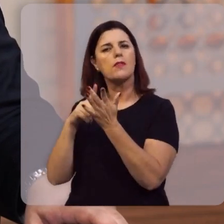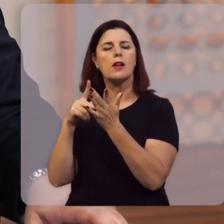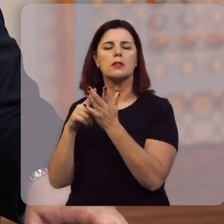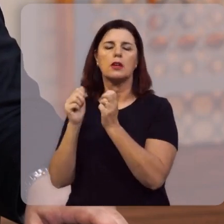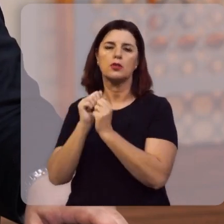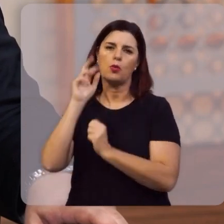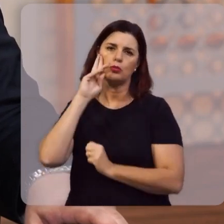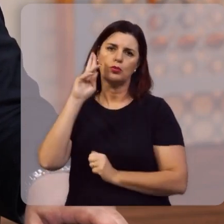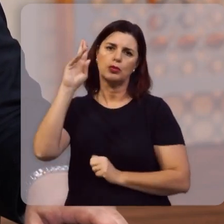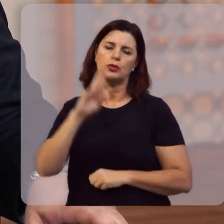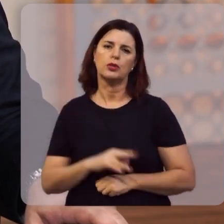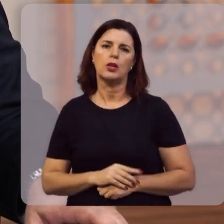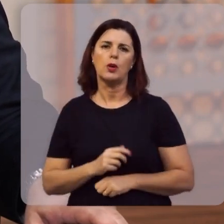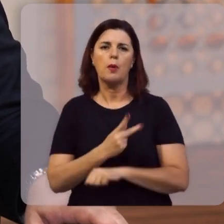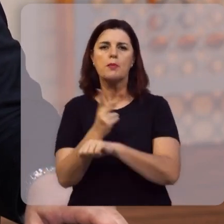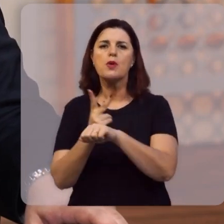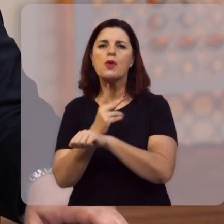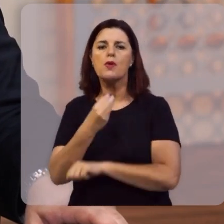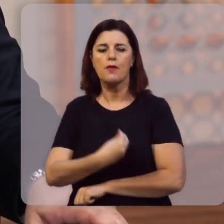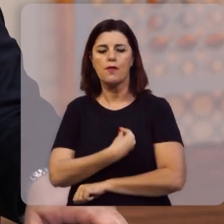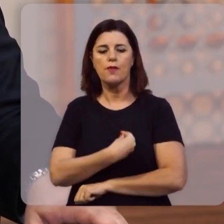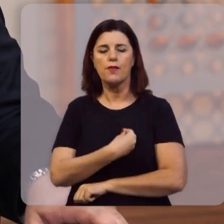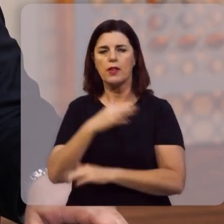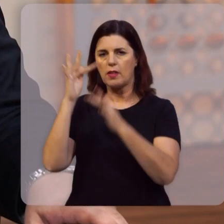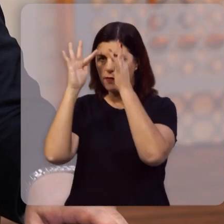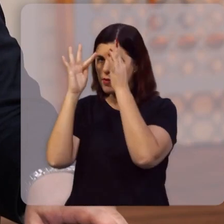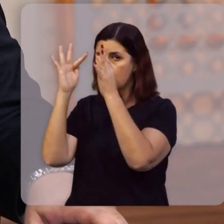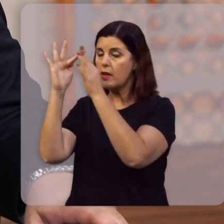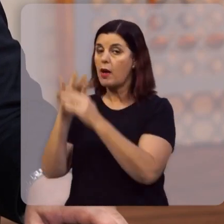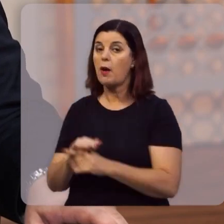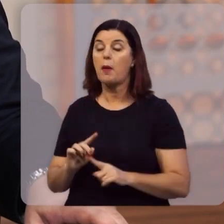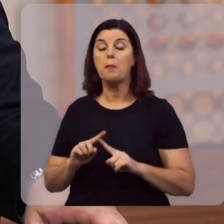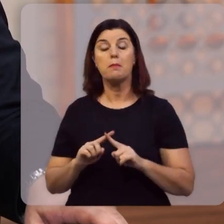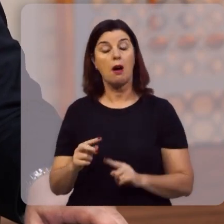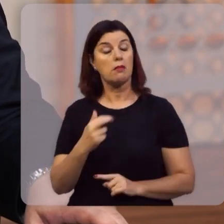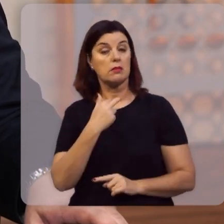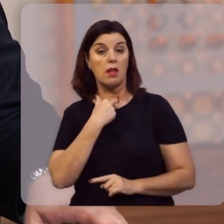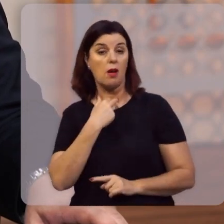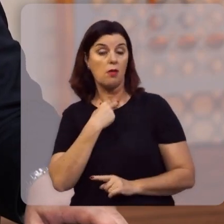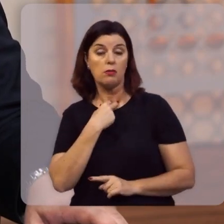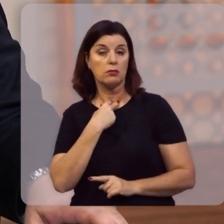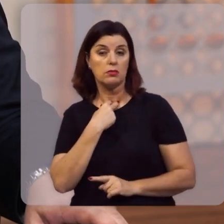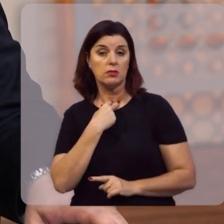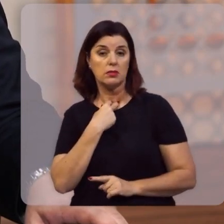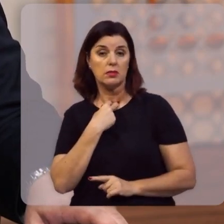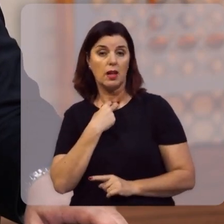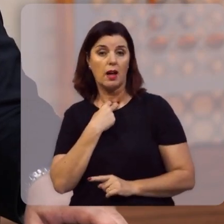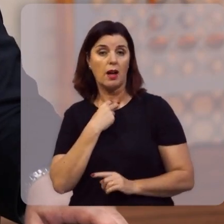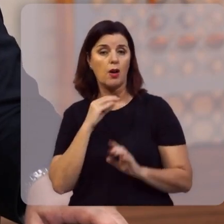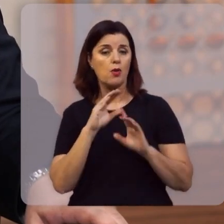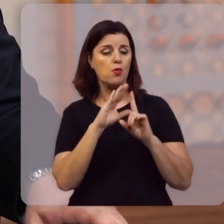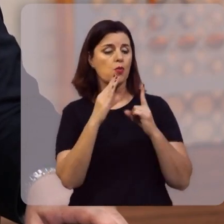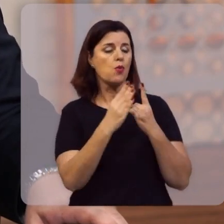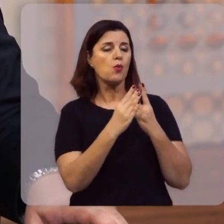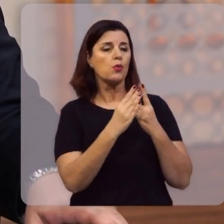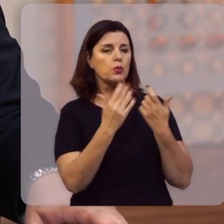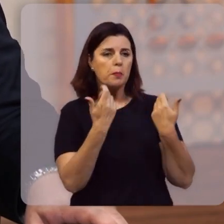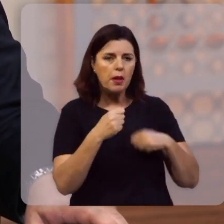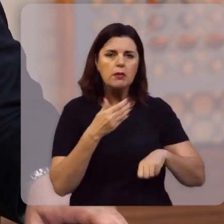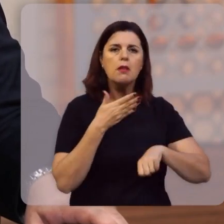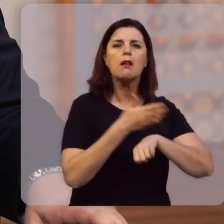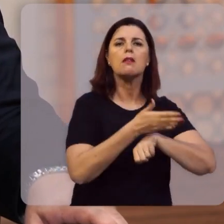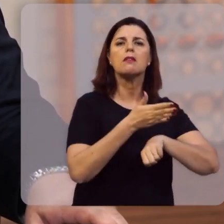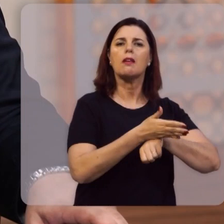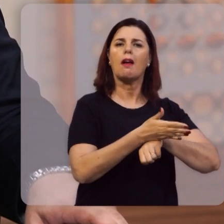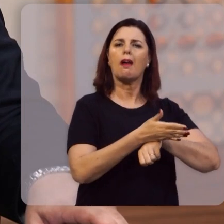com o Senhor. Você deve buscar viver uma vida de fidelidade, mas você não pode abrir mão do culto público. Paulo diz em